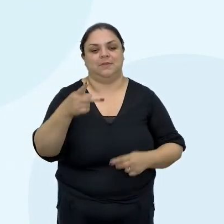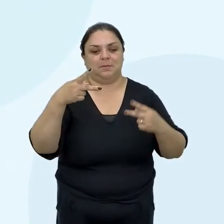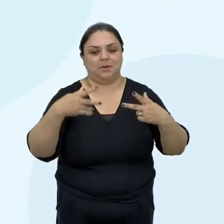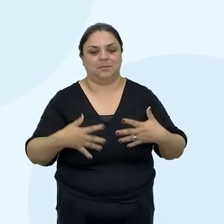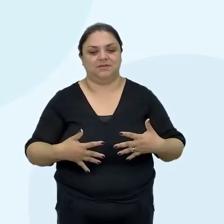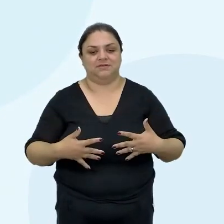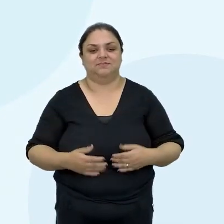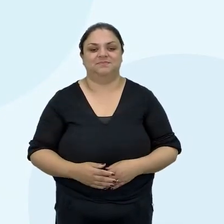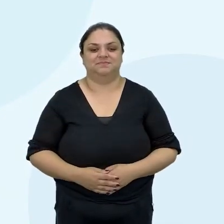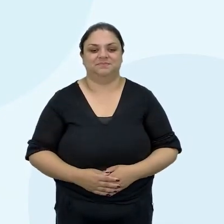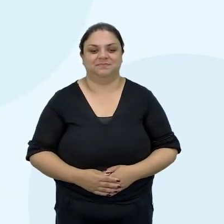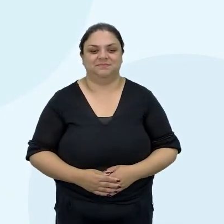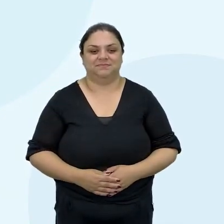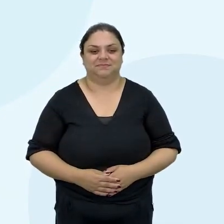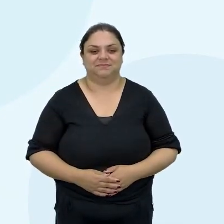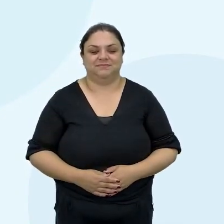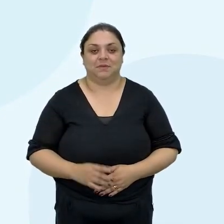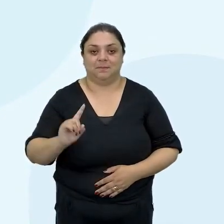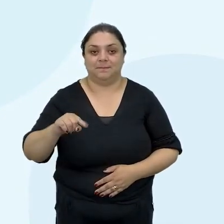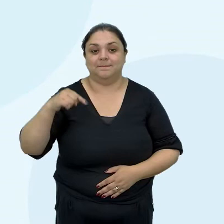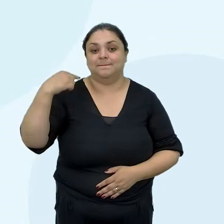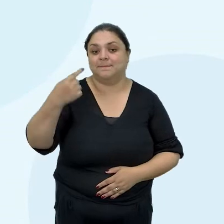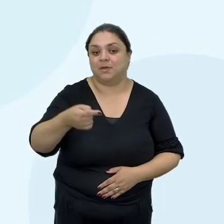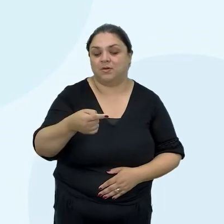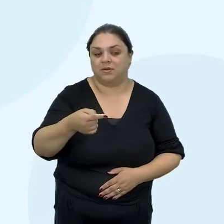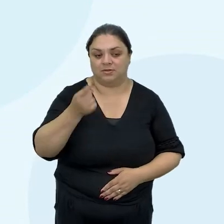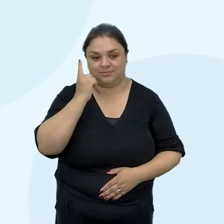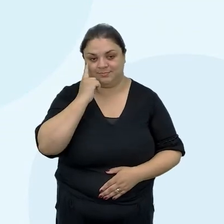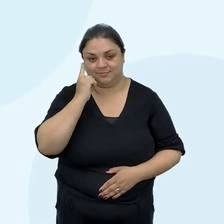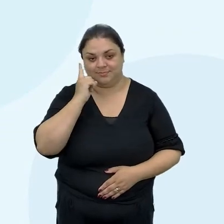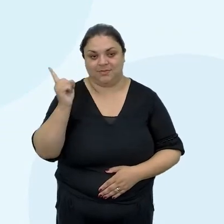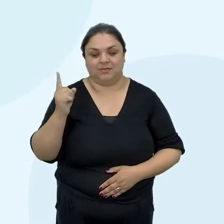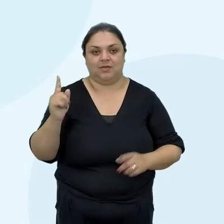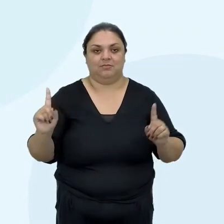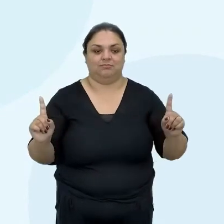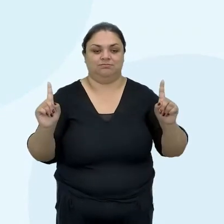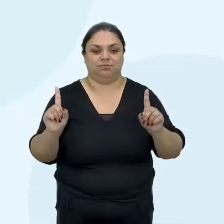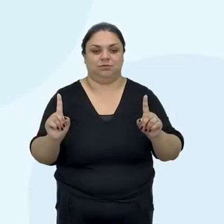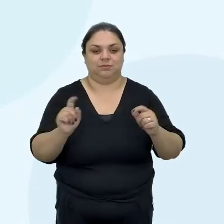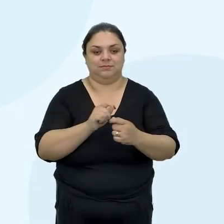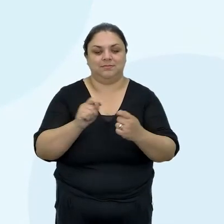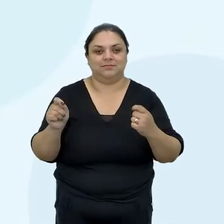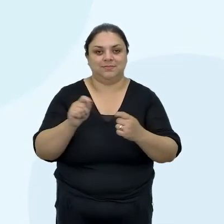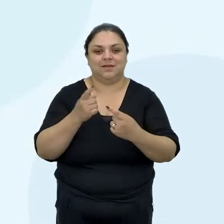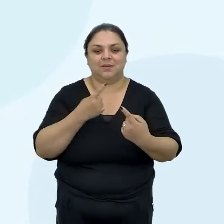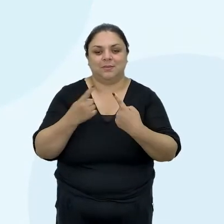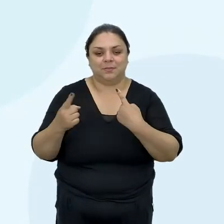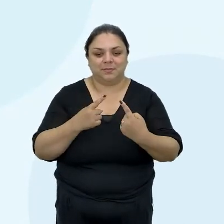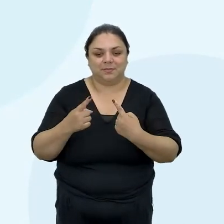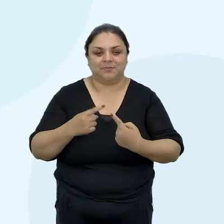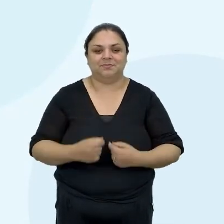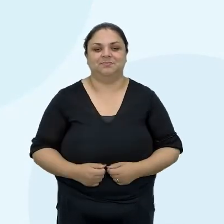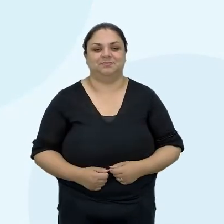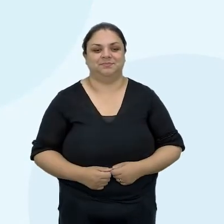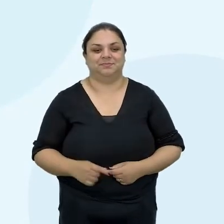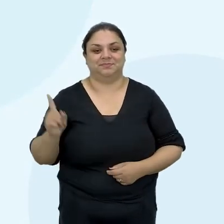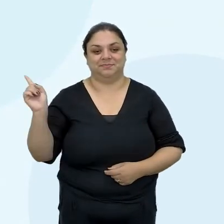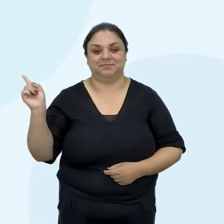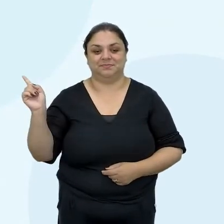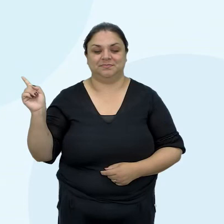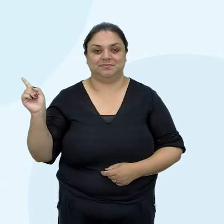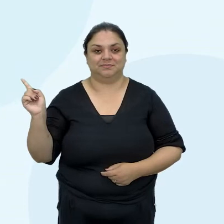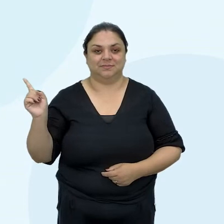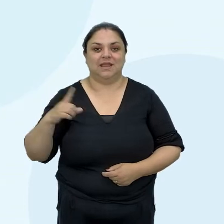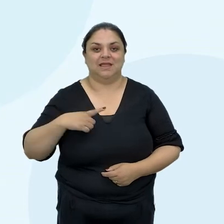Então acabou, essa é o que a gente ia fazer. Mostra o próximo. Agora são os dois atores. conversando. Show. Vamos explorar aqui, ó. Olha aí, que Então legal. aqui tem